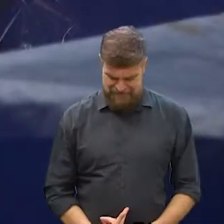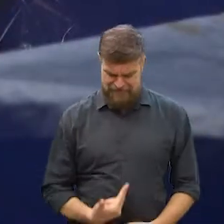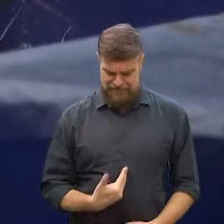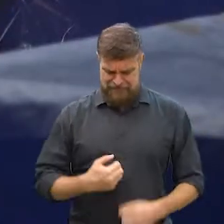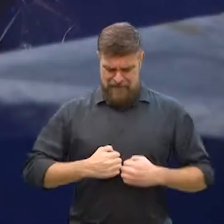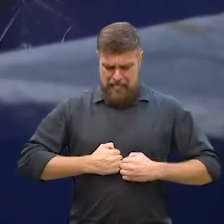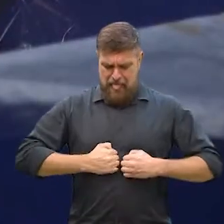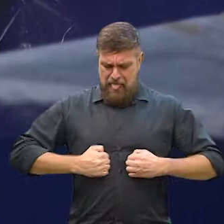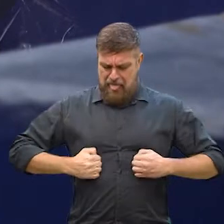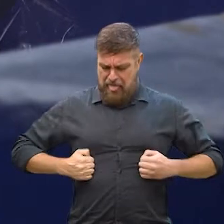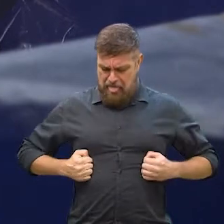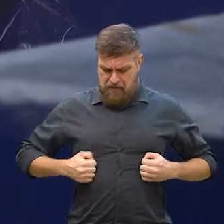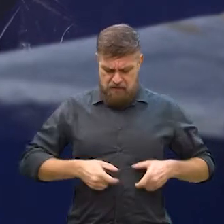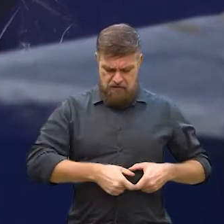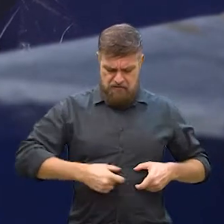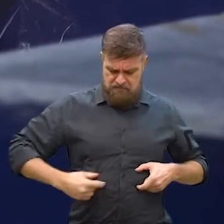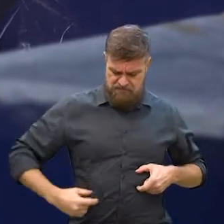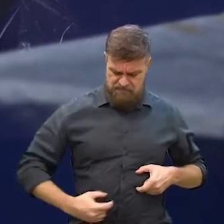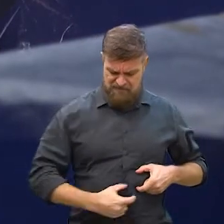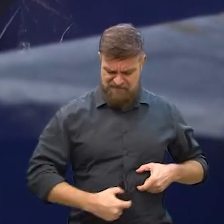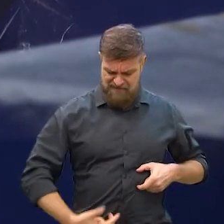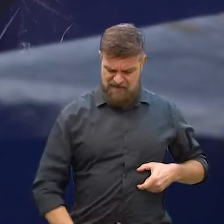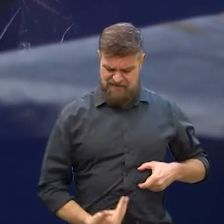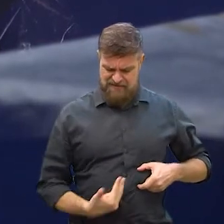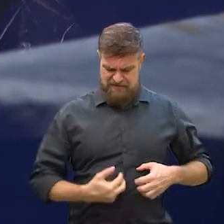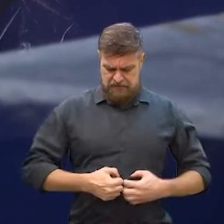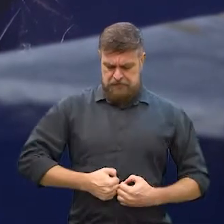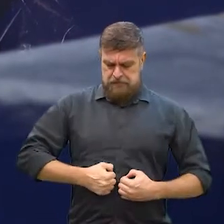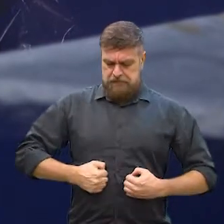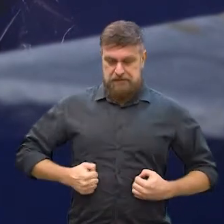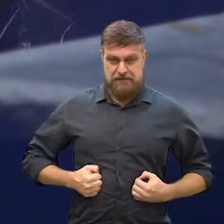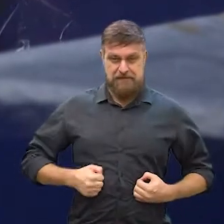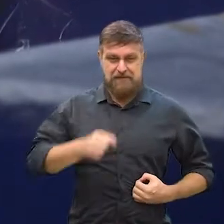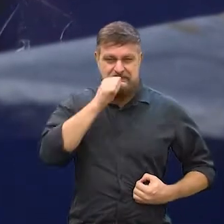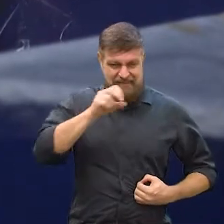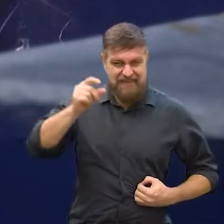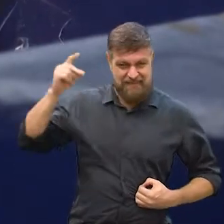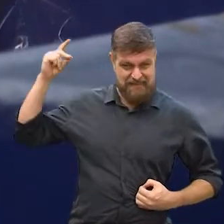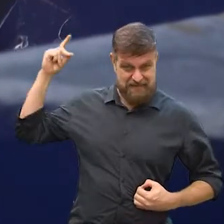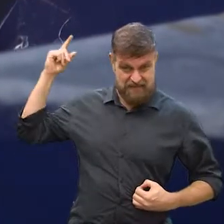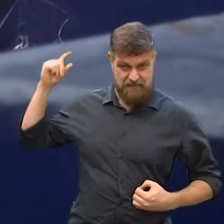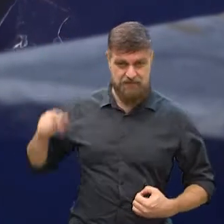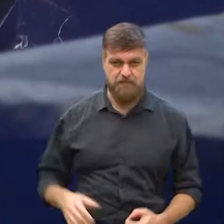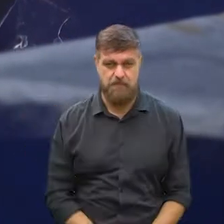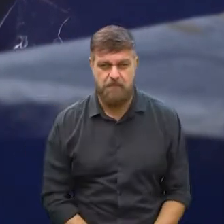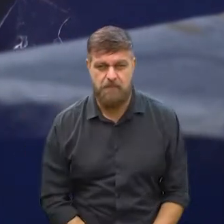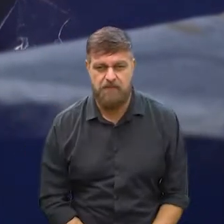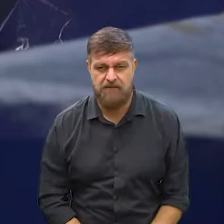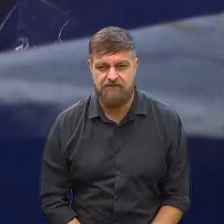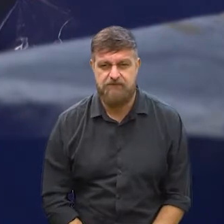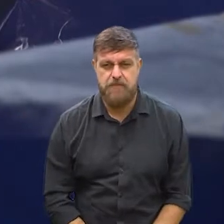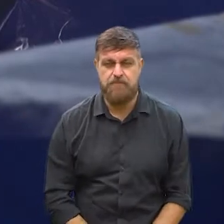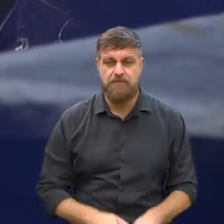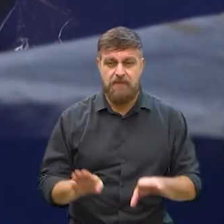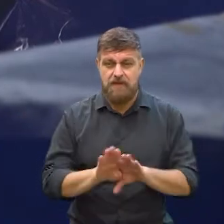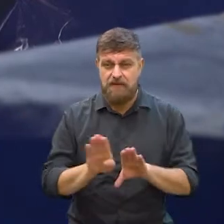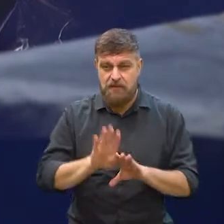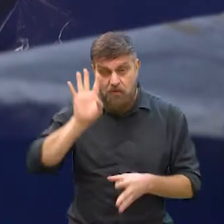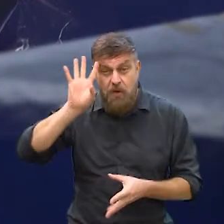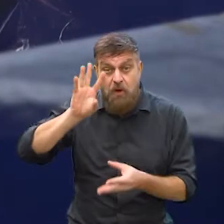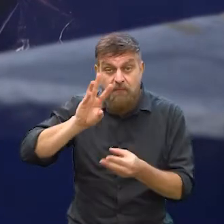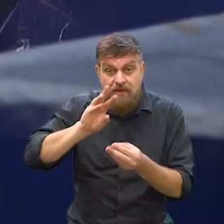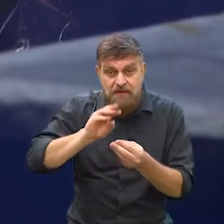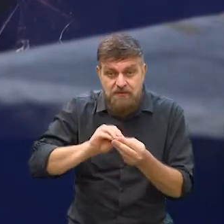Ou de intestino, era um absurdo de cirurgia, uma cirurgia de grande porte. A cirurgia da obesidade é uma cirurgia de grande porte. E ela tem um resultado